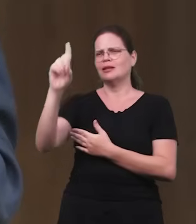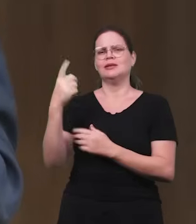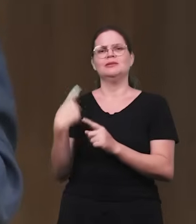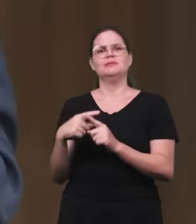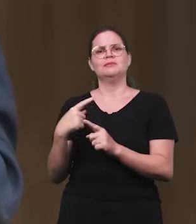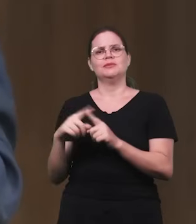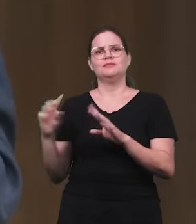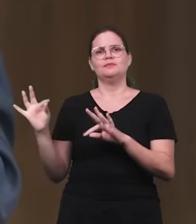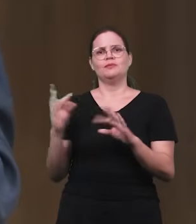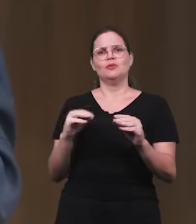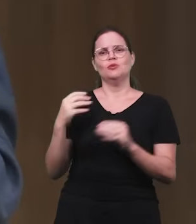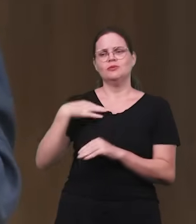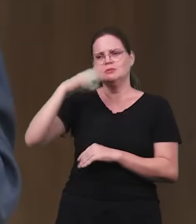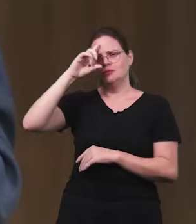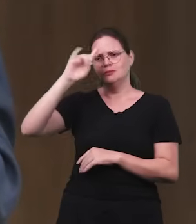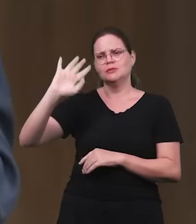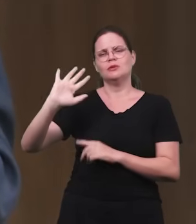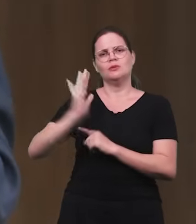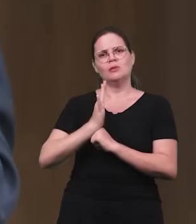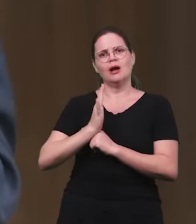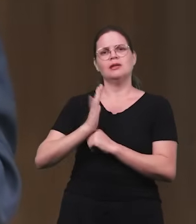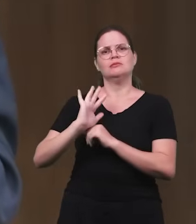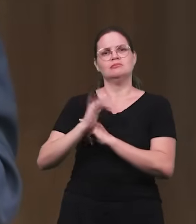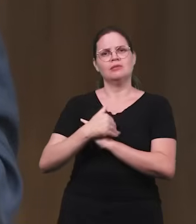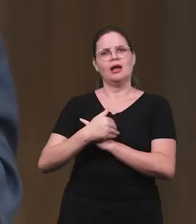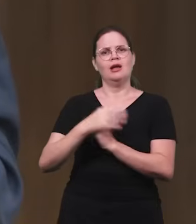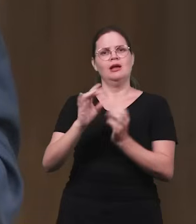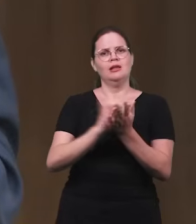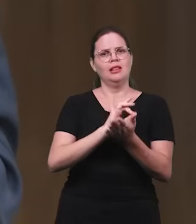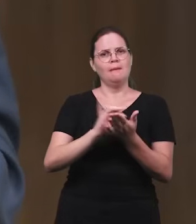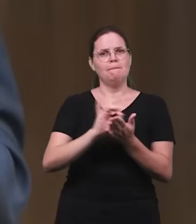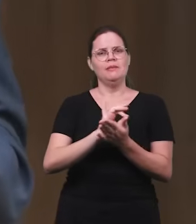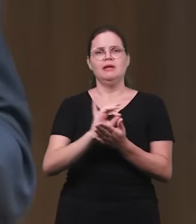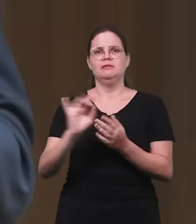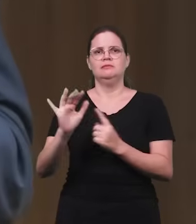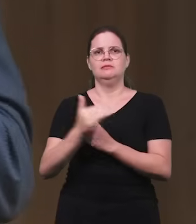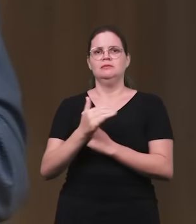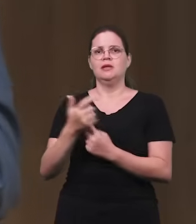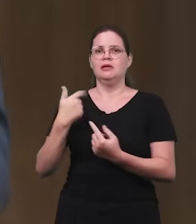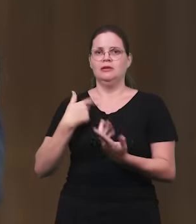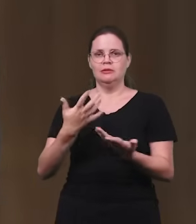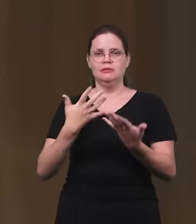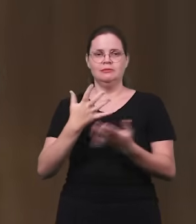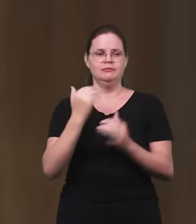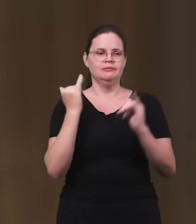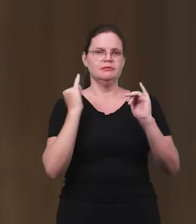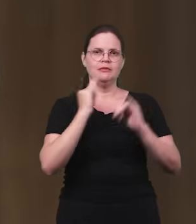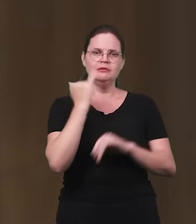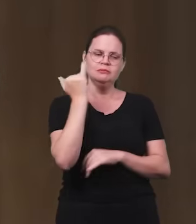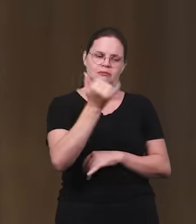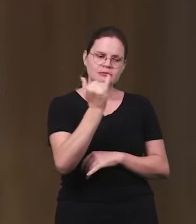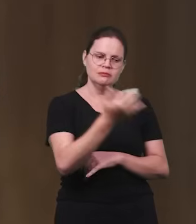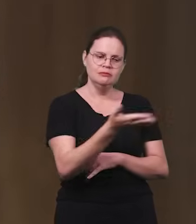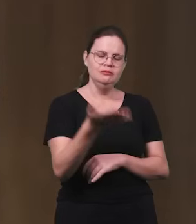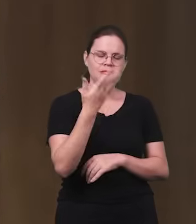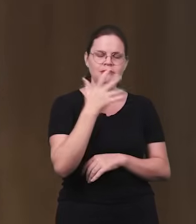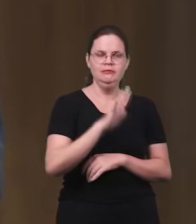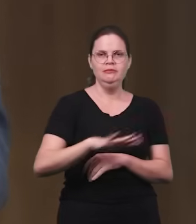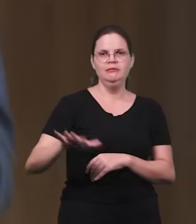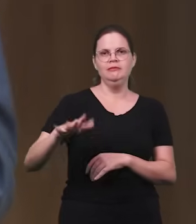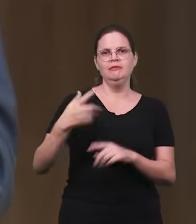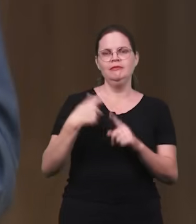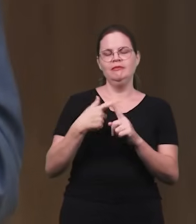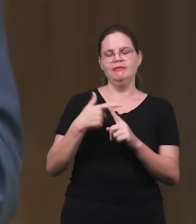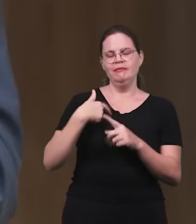essa gratidão, que o Senhor livrou da morte, livrou das mãos dos inimigos, ele fala assim, não, eu quero contar isso para as crianças. Então,